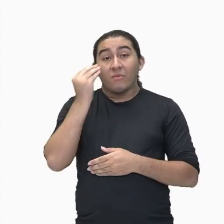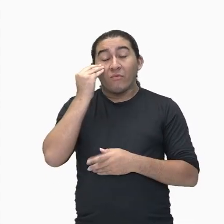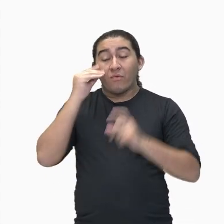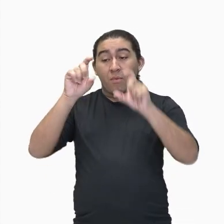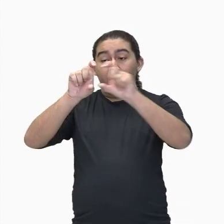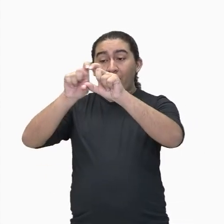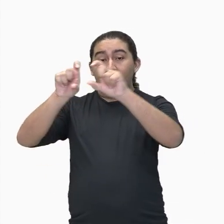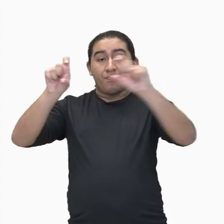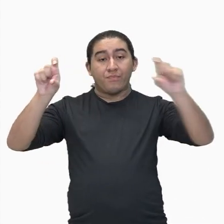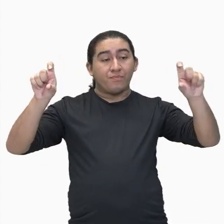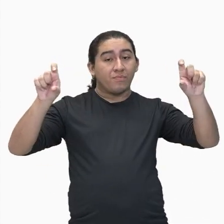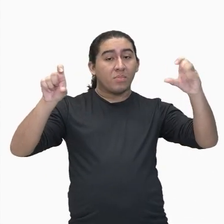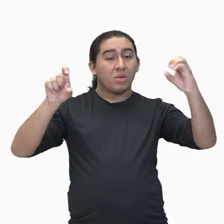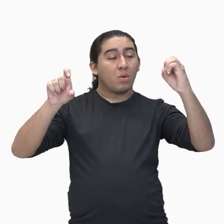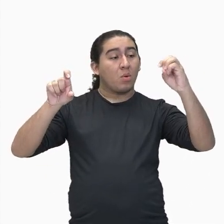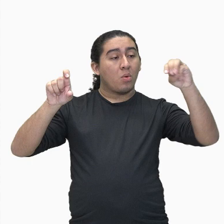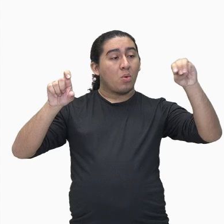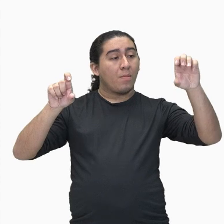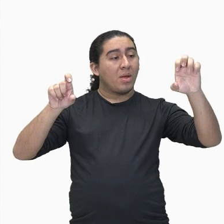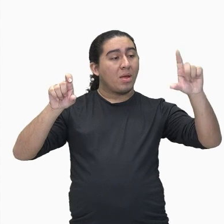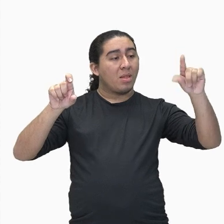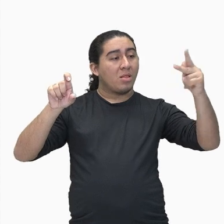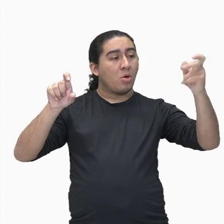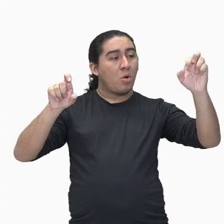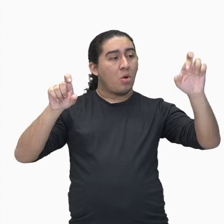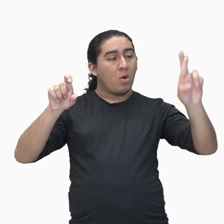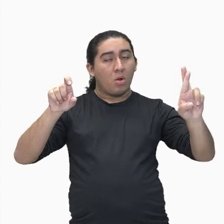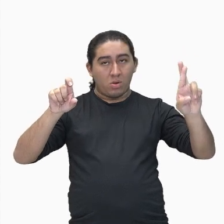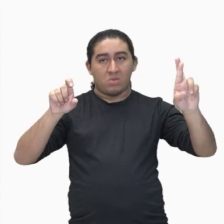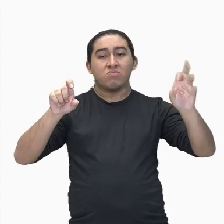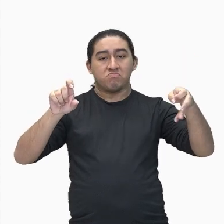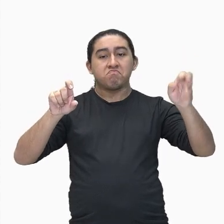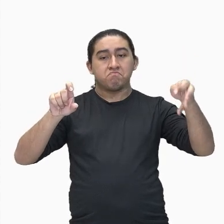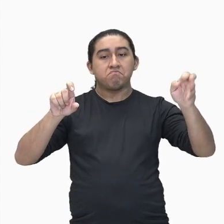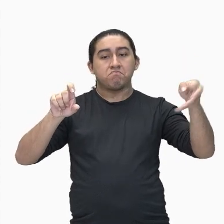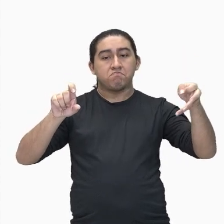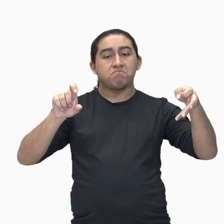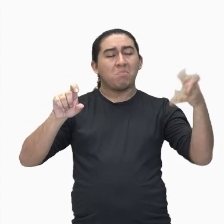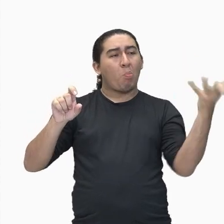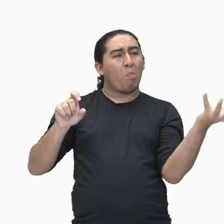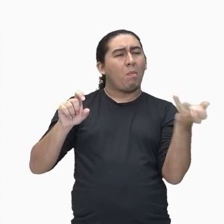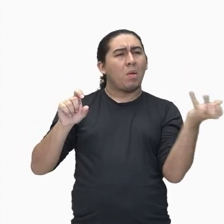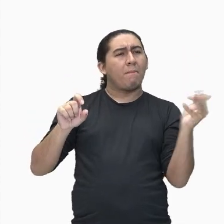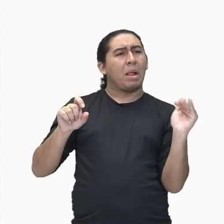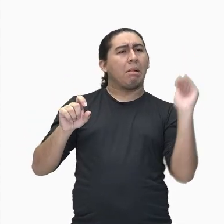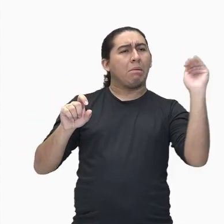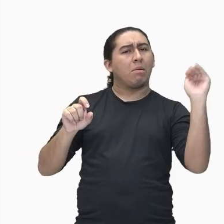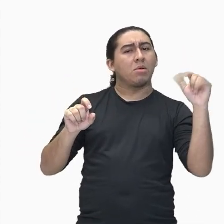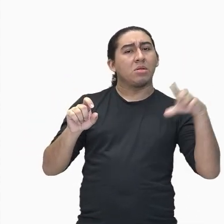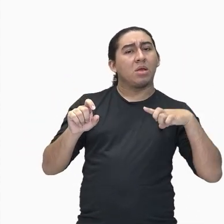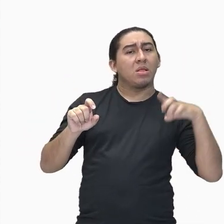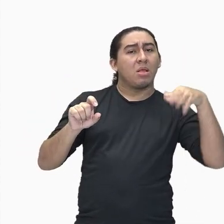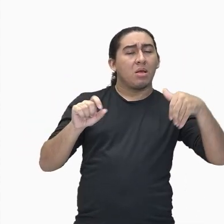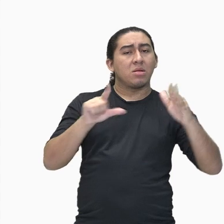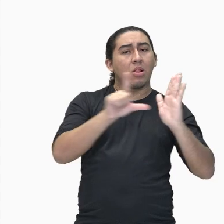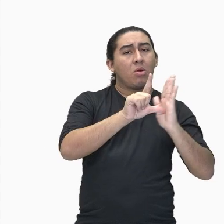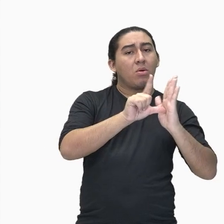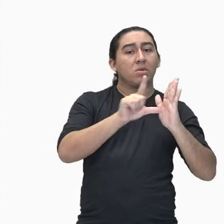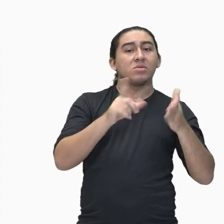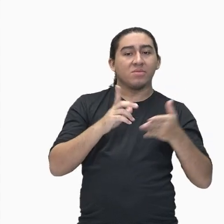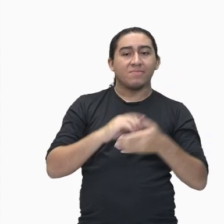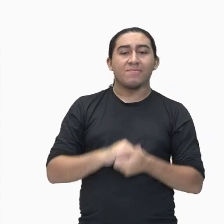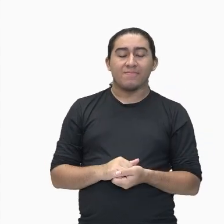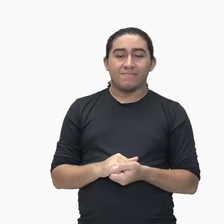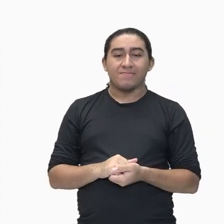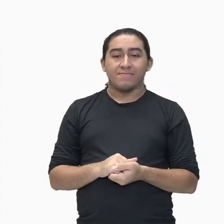melhor que tinha naquele comércio, vamos dizer assim, olha, esse óleo é o melhor que tinha naquele comércio.